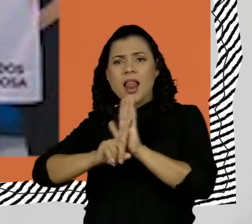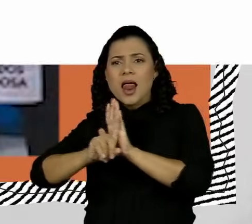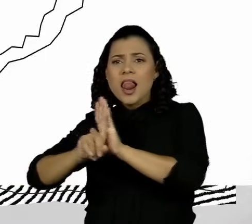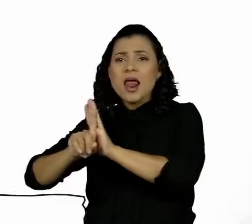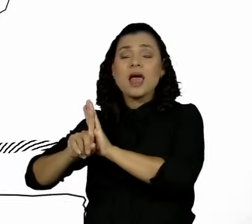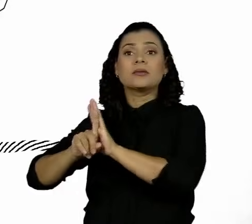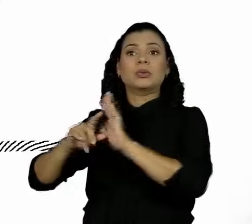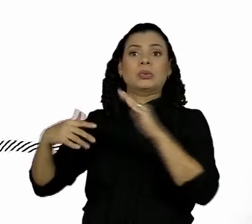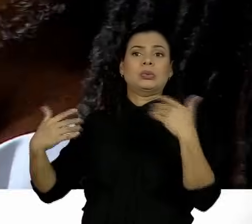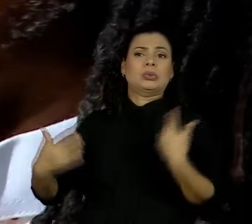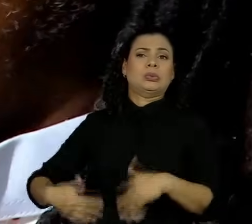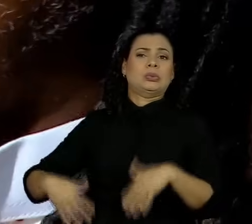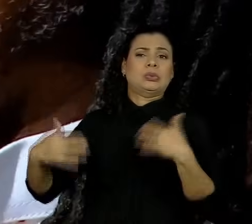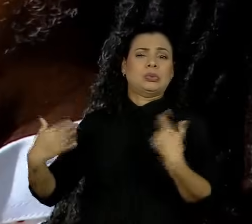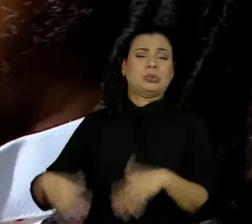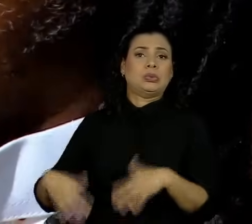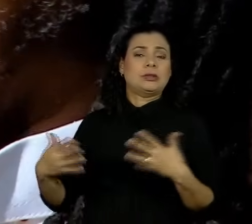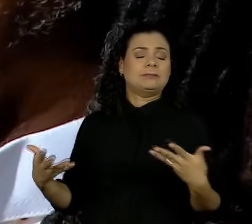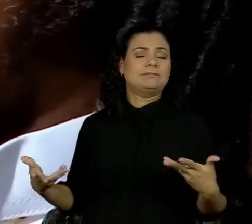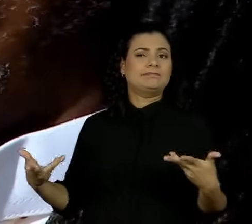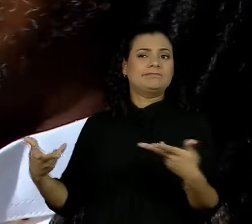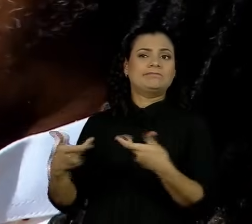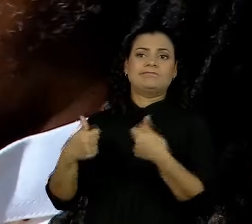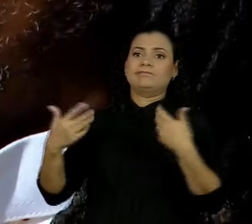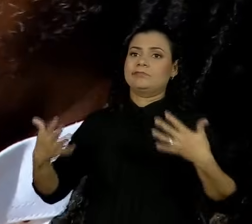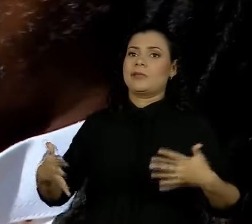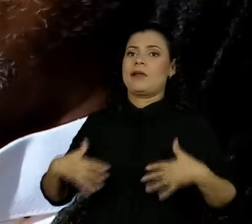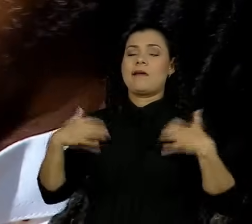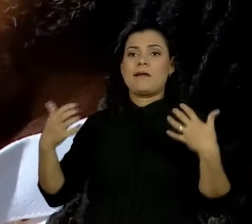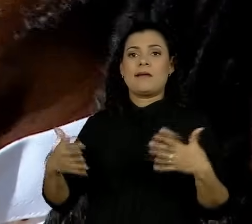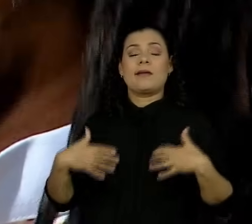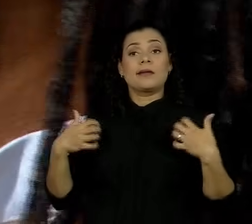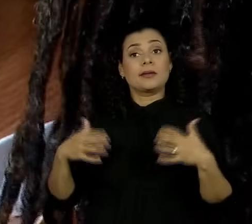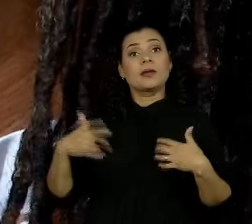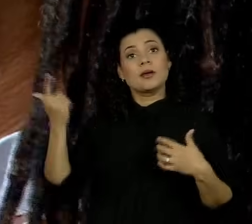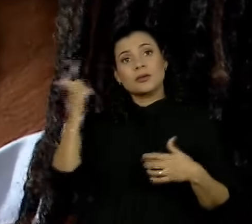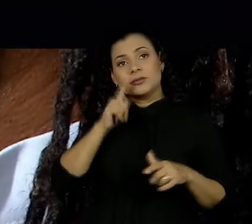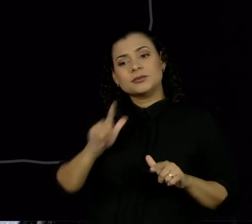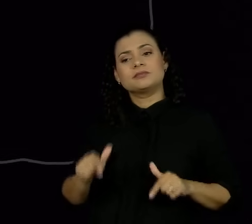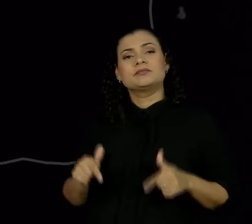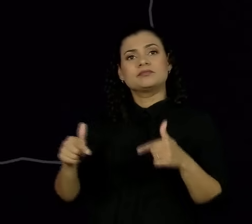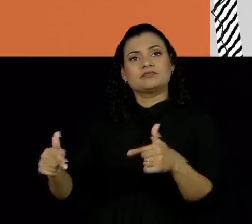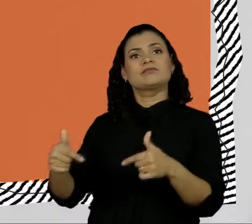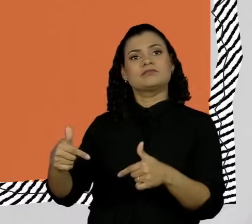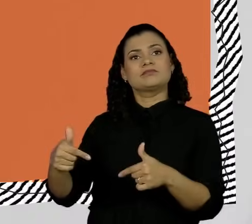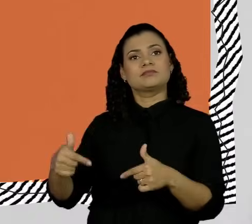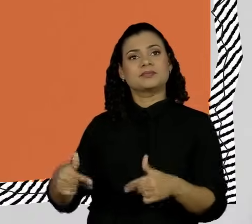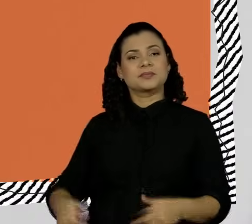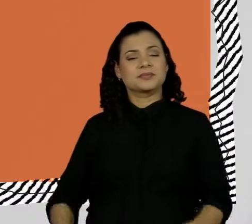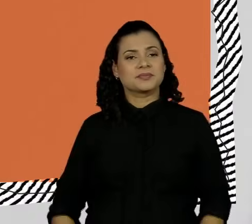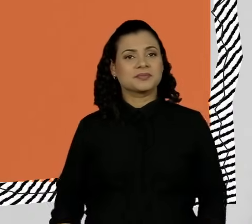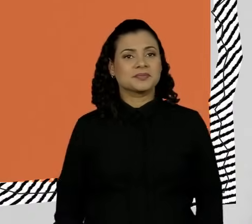acontecendo, aquilo para mim foi de uma alegria, assim, que só eu sei, sabe?